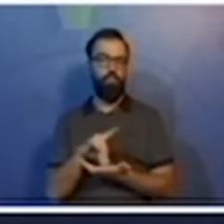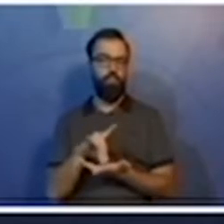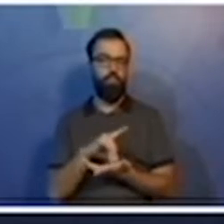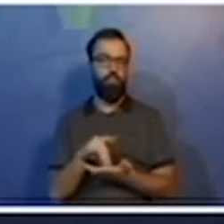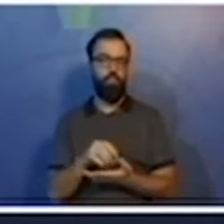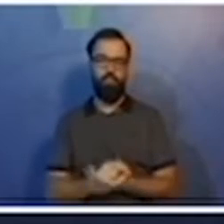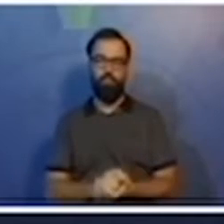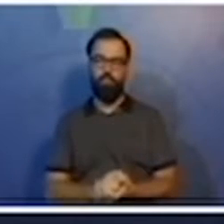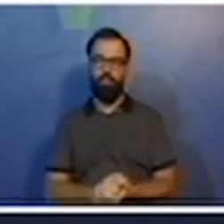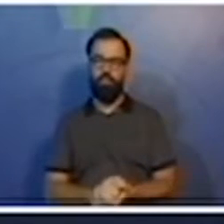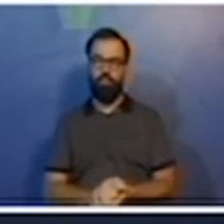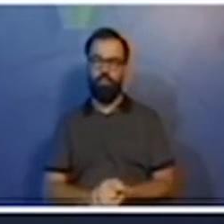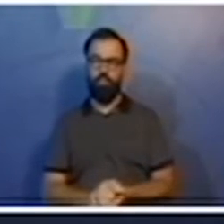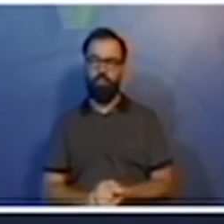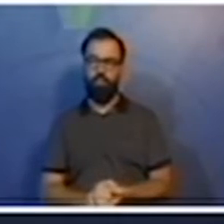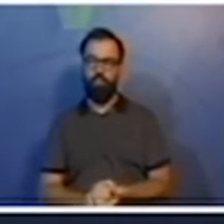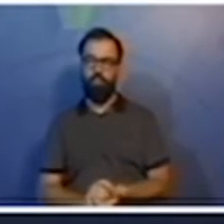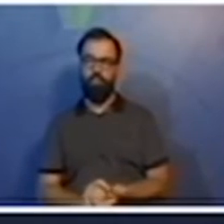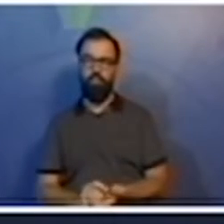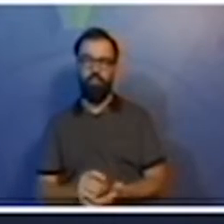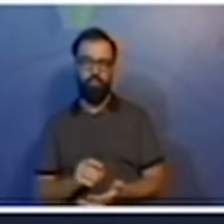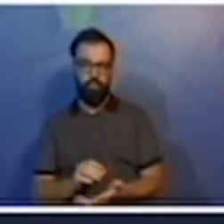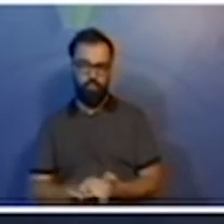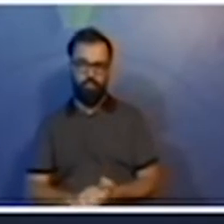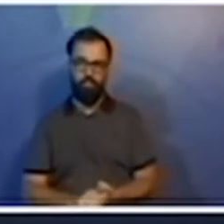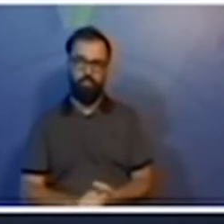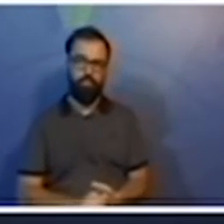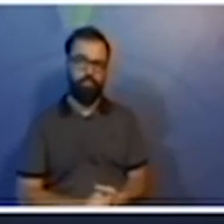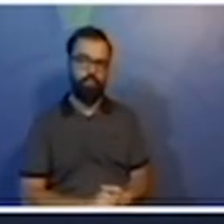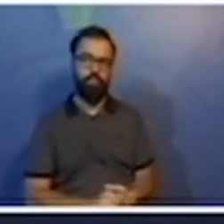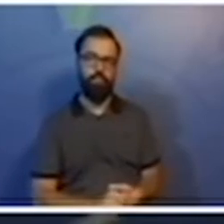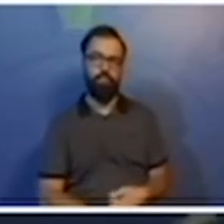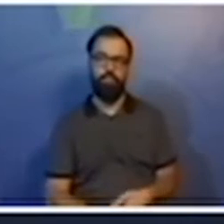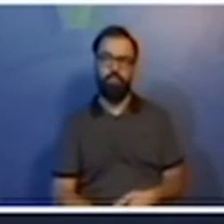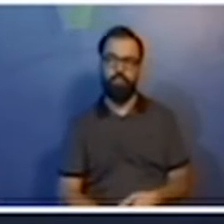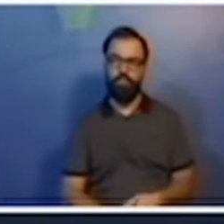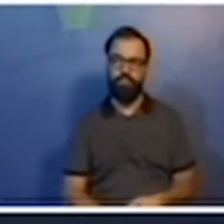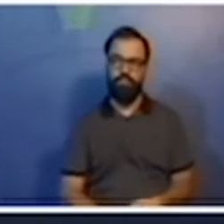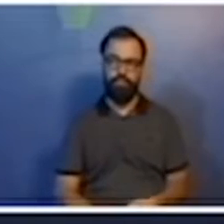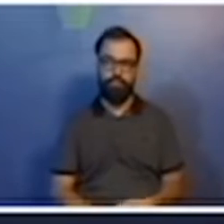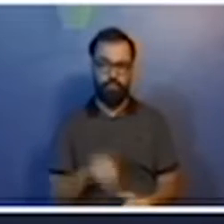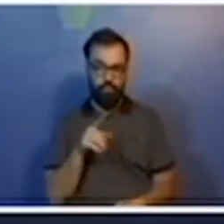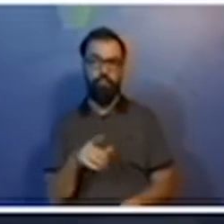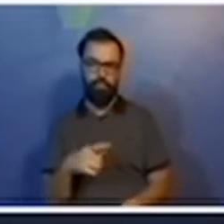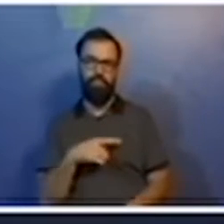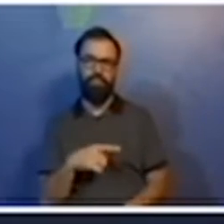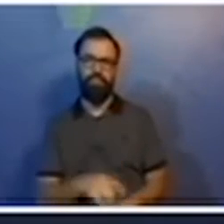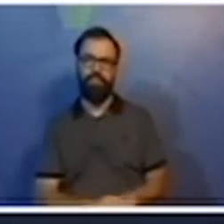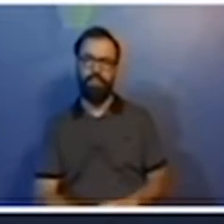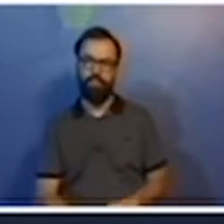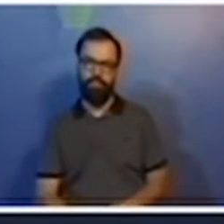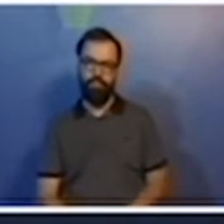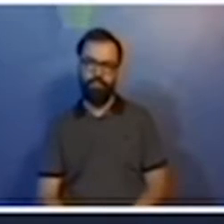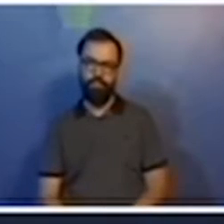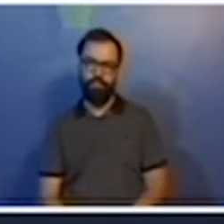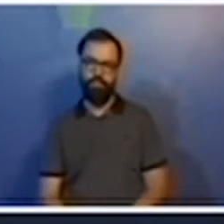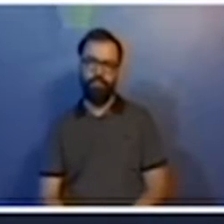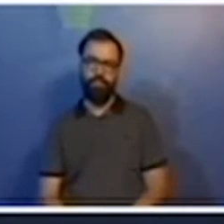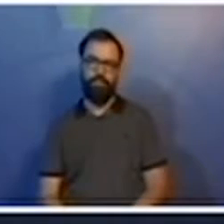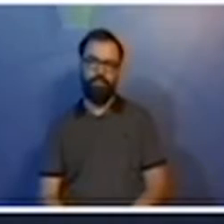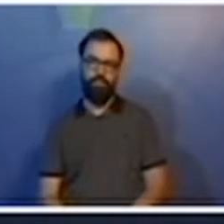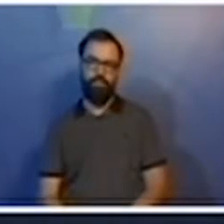matemáticos. Se vocês estiverem fazendo bonitinho, vocês devem ter ele. E nele deve